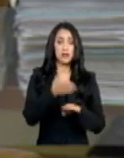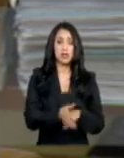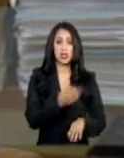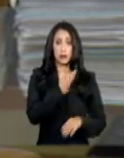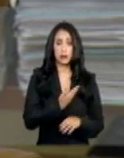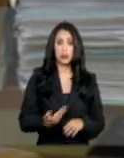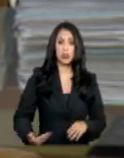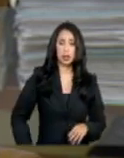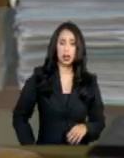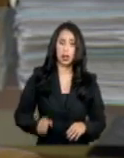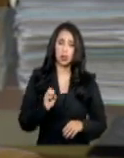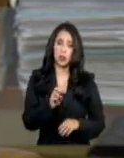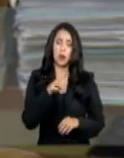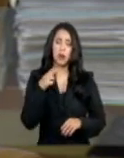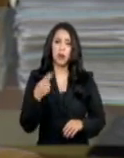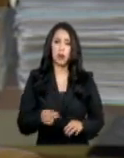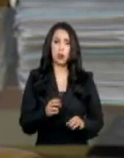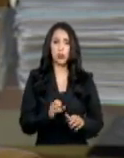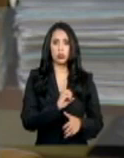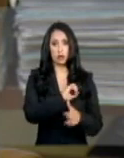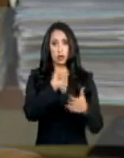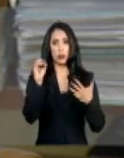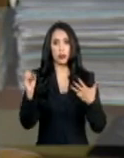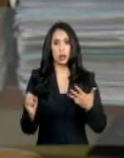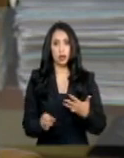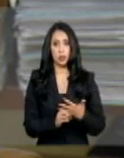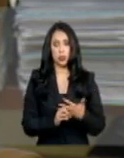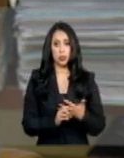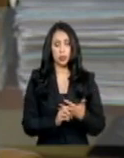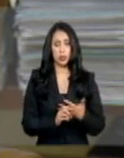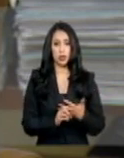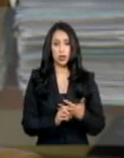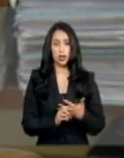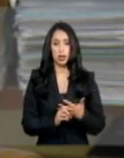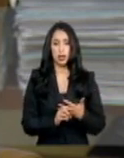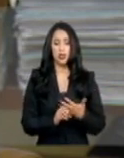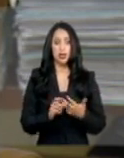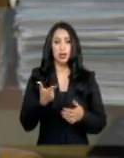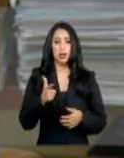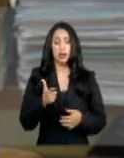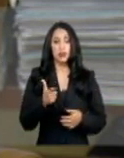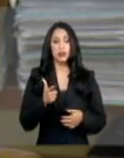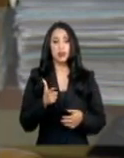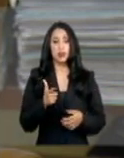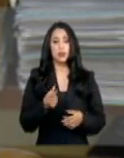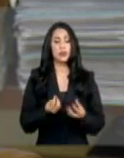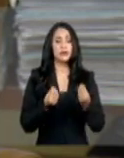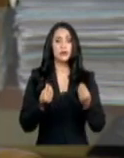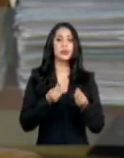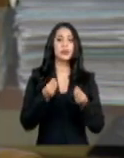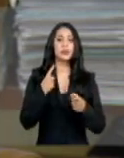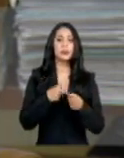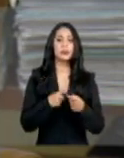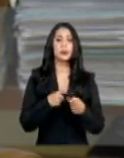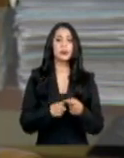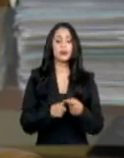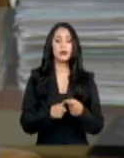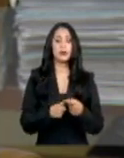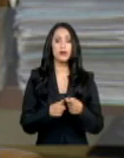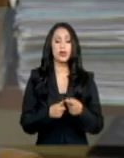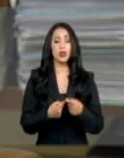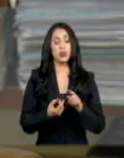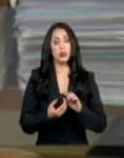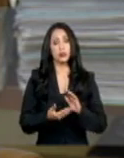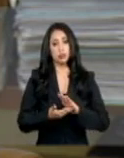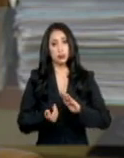intrusões do poder público desvestida de causa provável ou destituídos de base